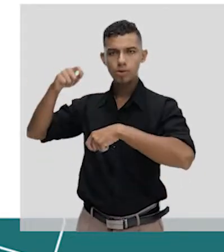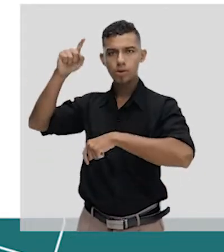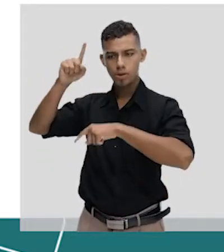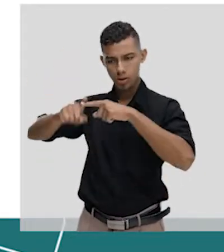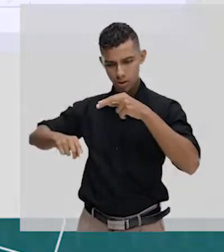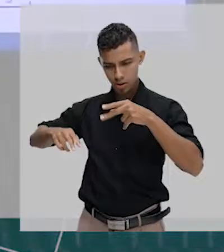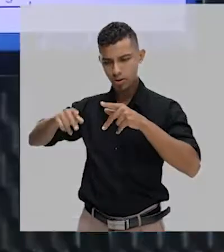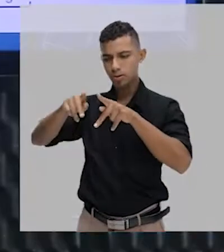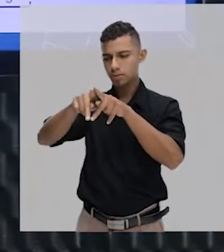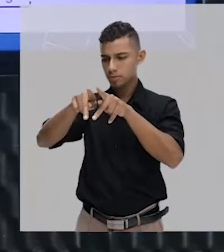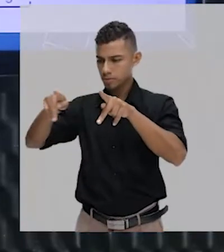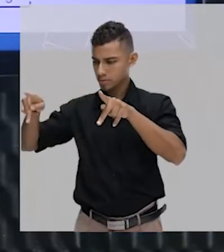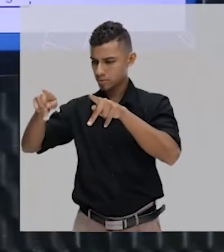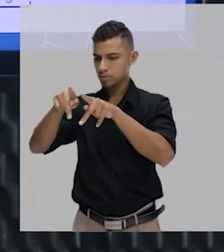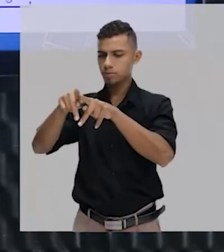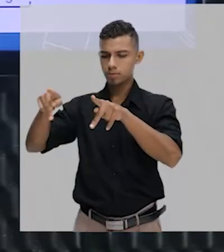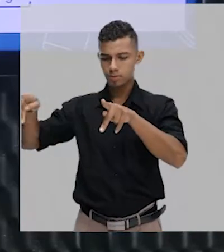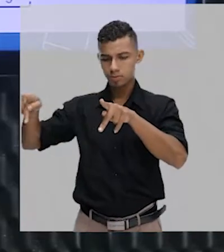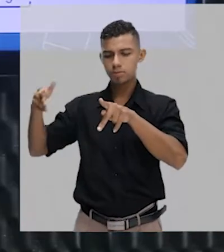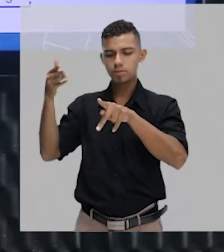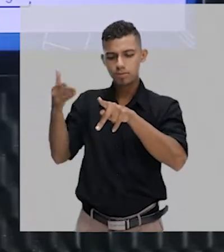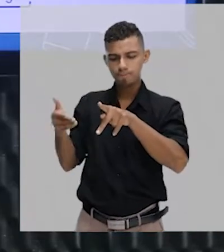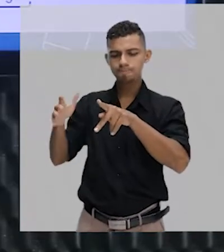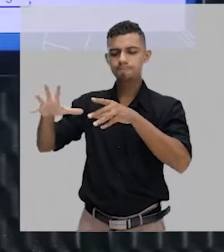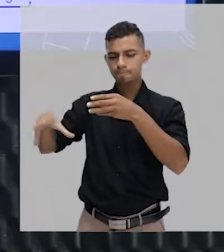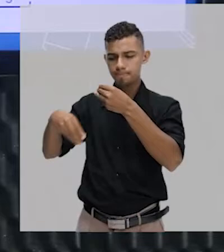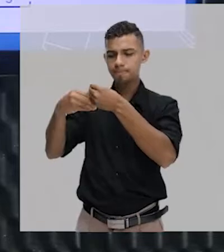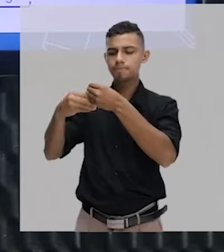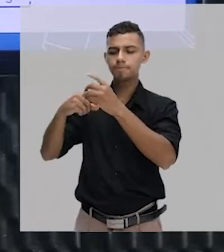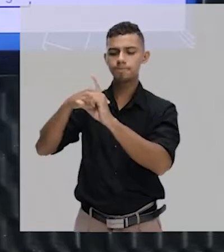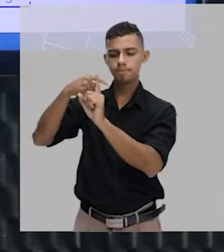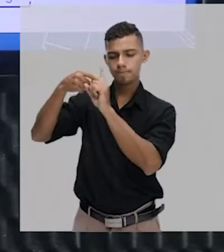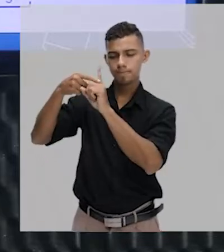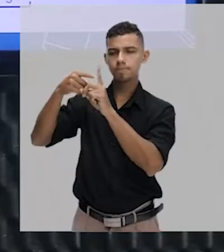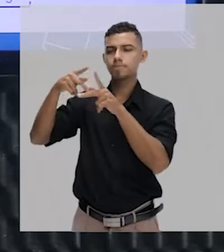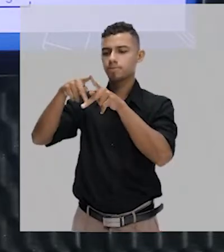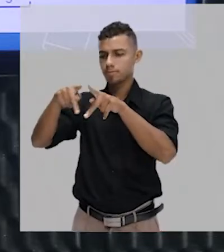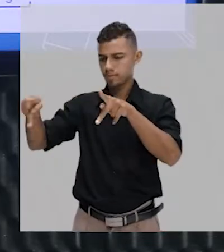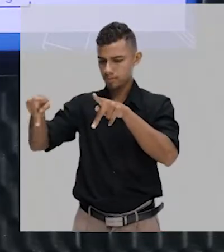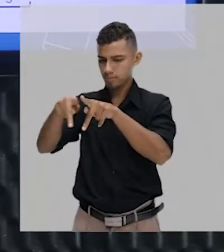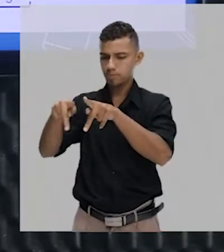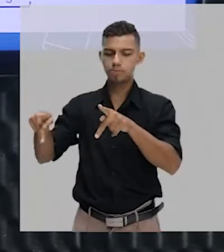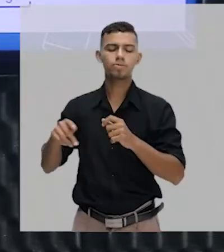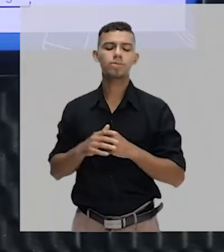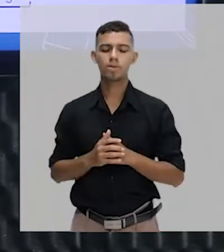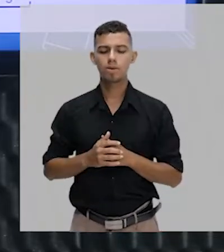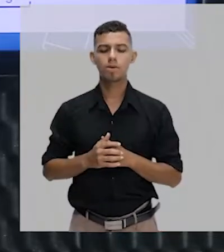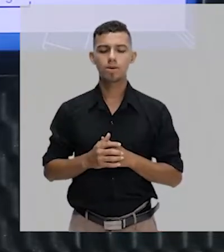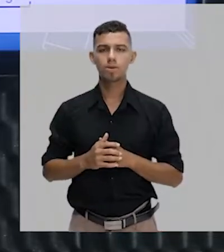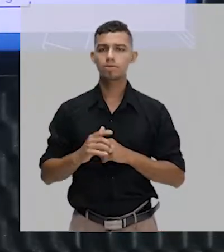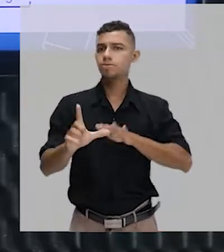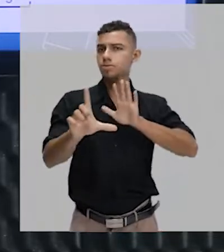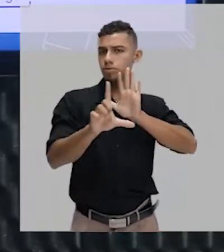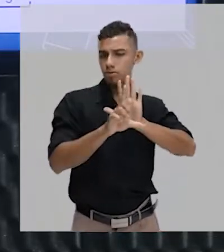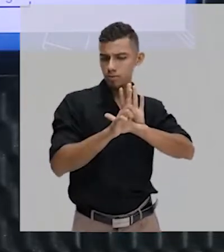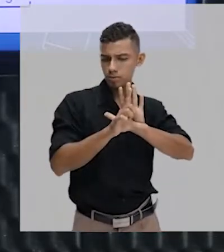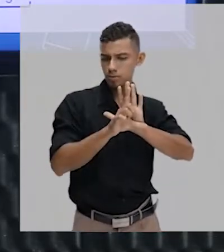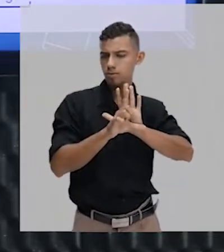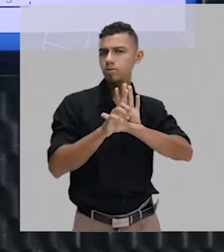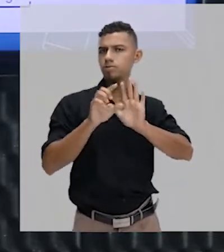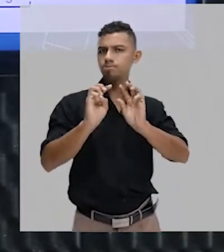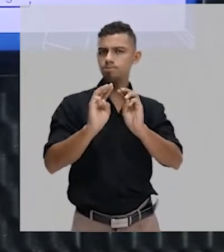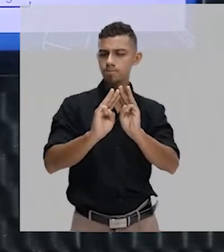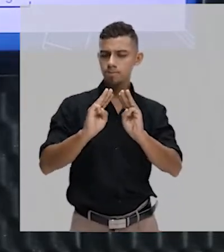Então, o somatório dessas massas, massa dos produtos. Então, segundo Lavoisier, a lei da conservação da